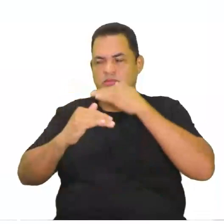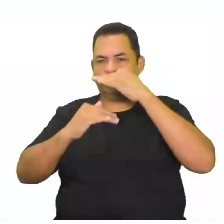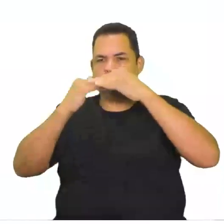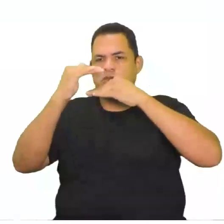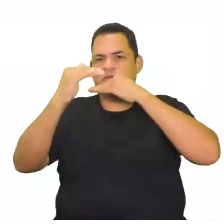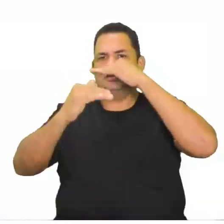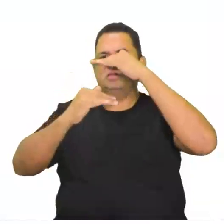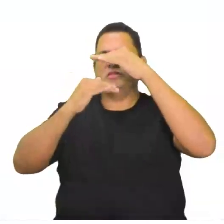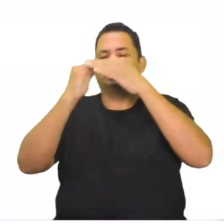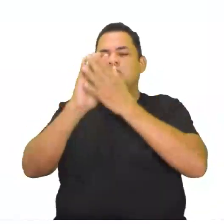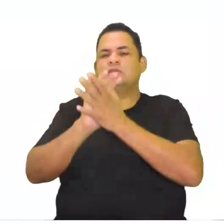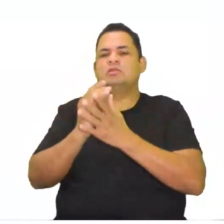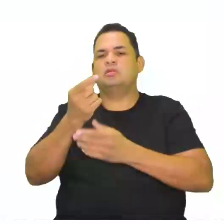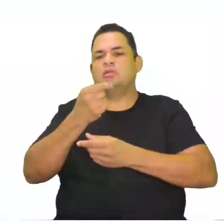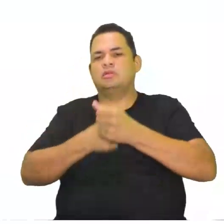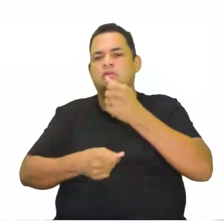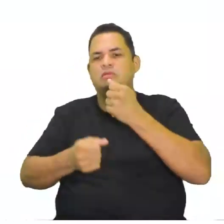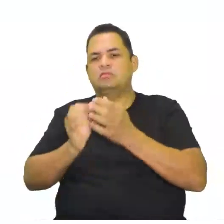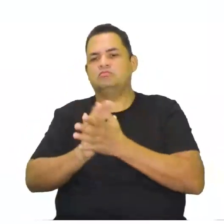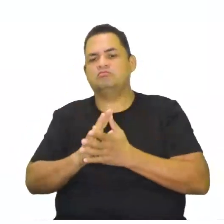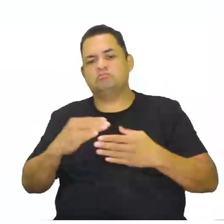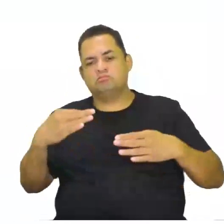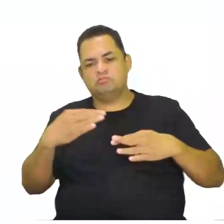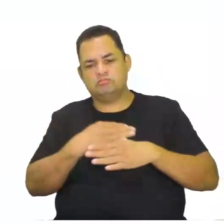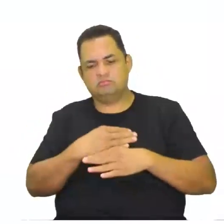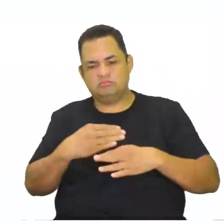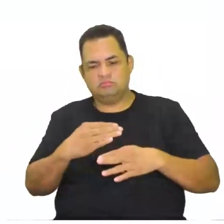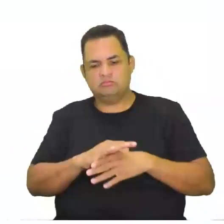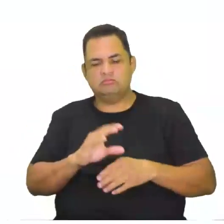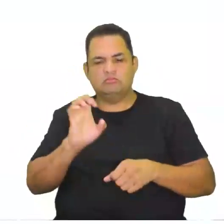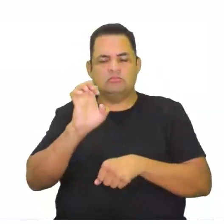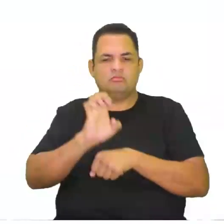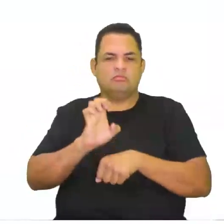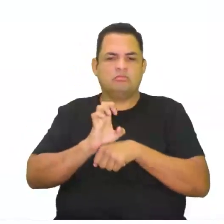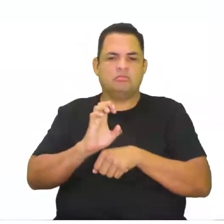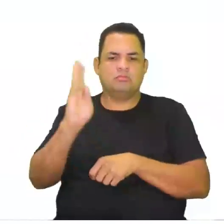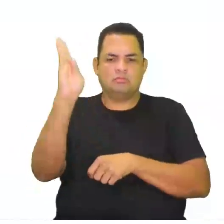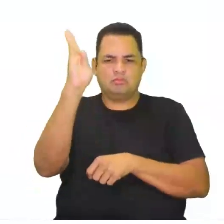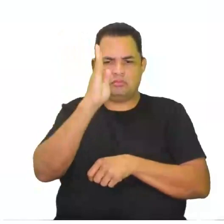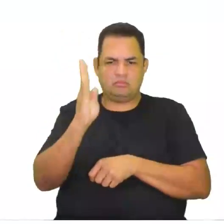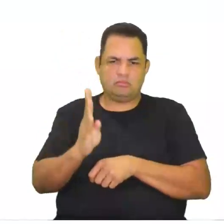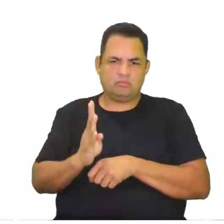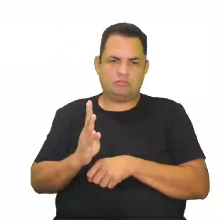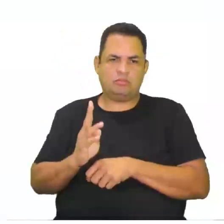econômico de uma cidade, de um estado, de um país.